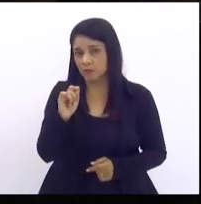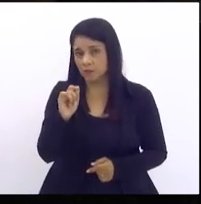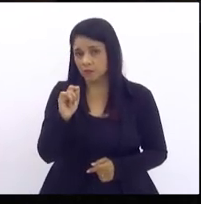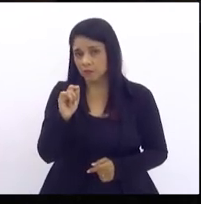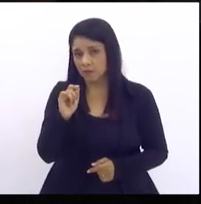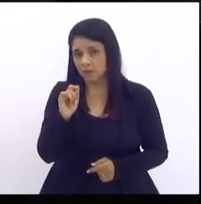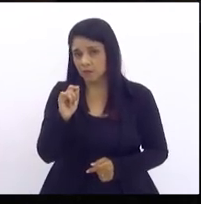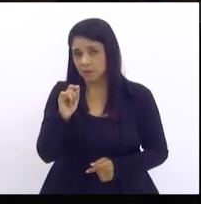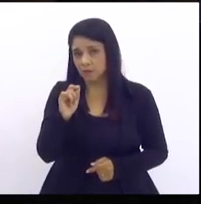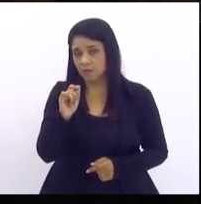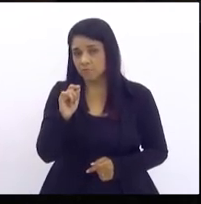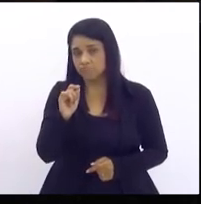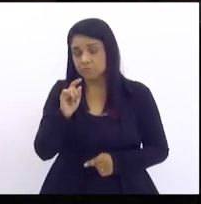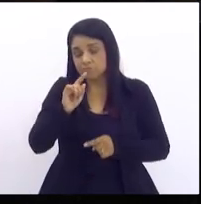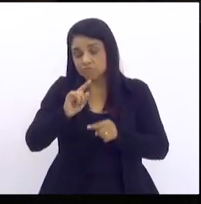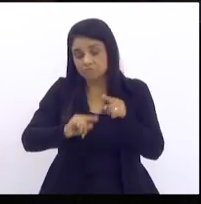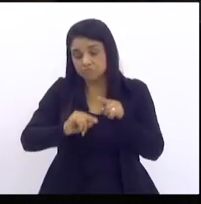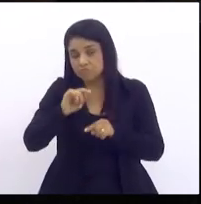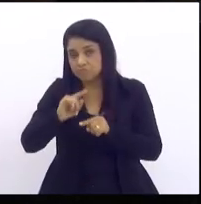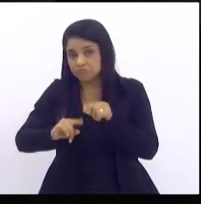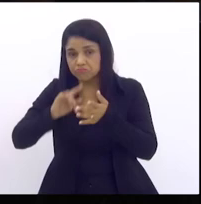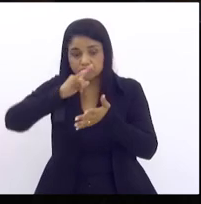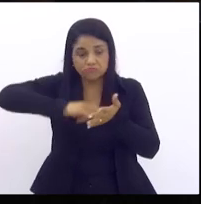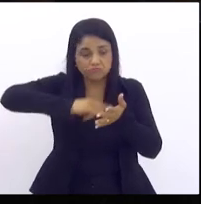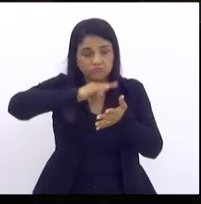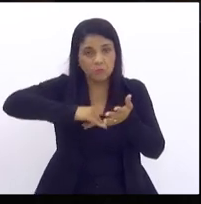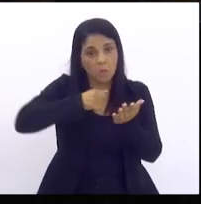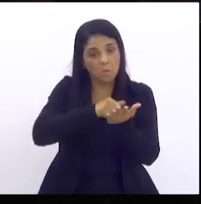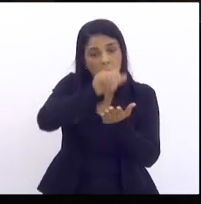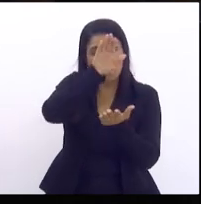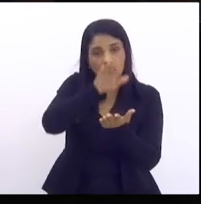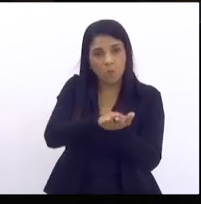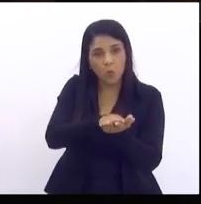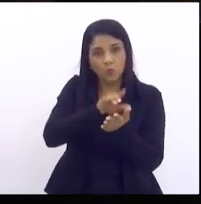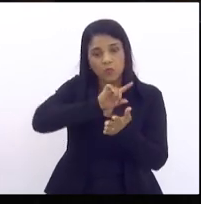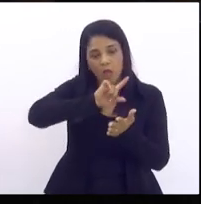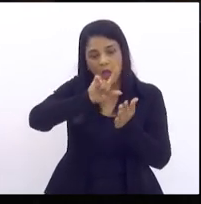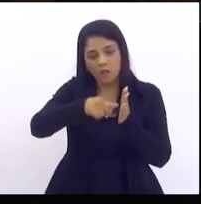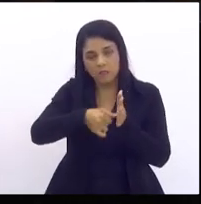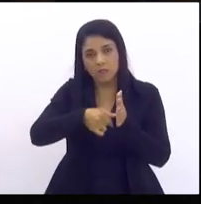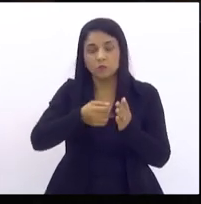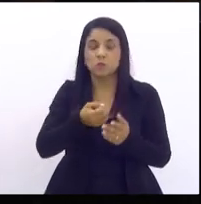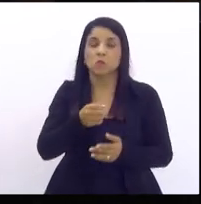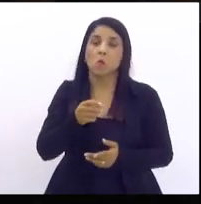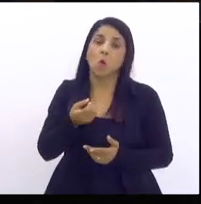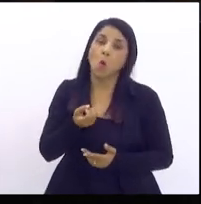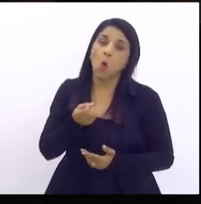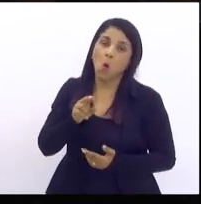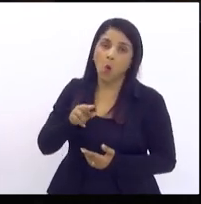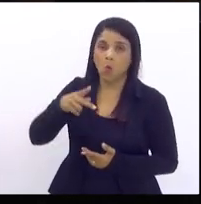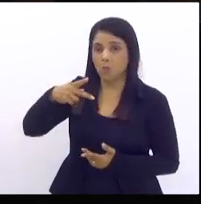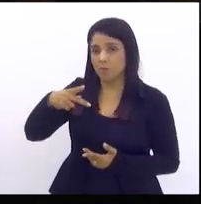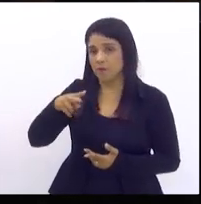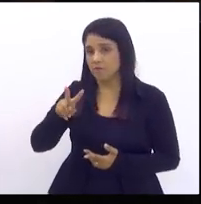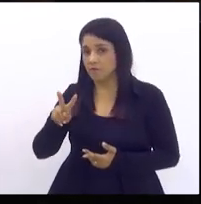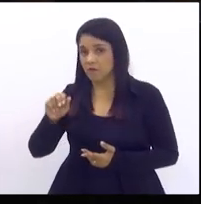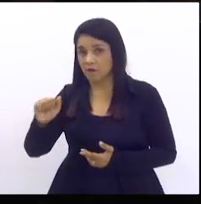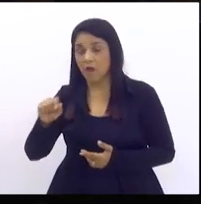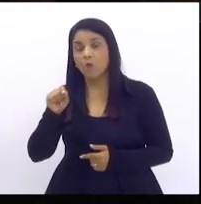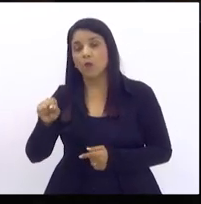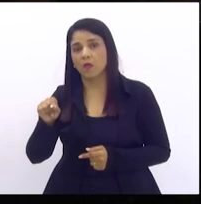instrumento para cobrar multas em atraso, ou até mesmo o próprio IPVA em atraso, é a dívida